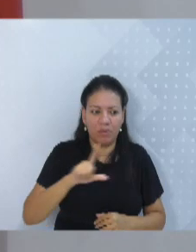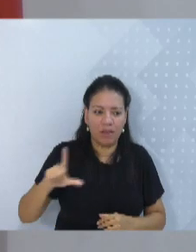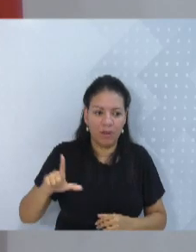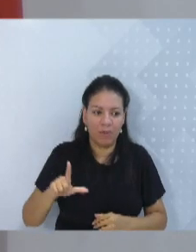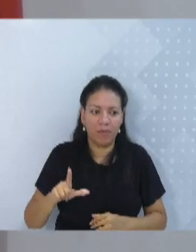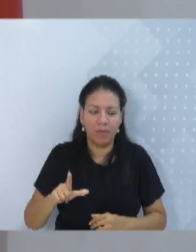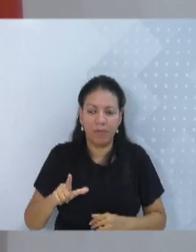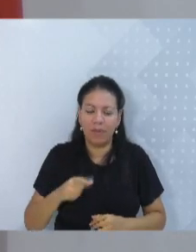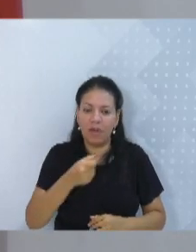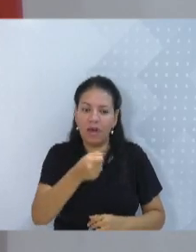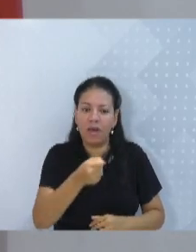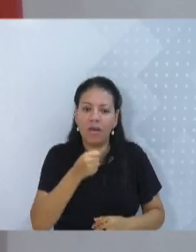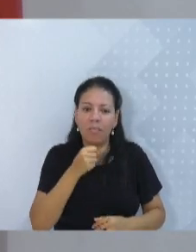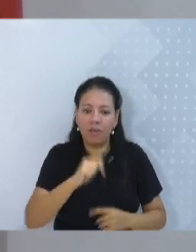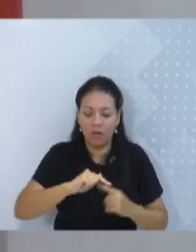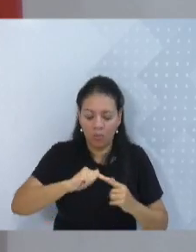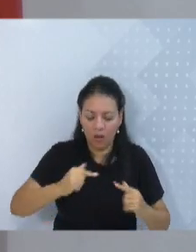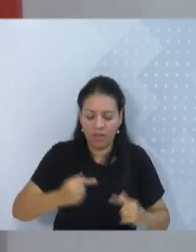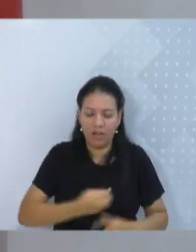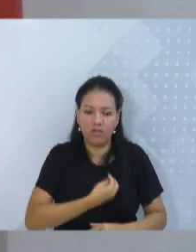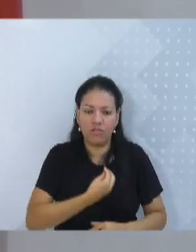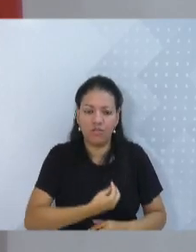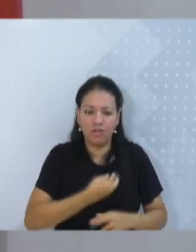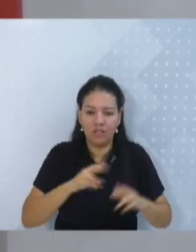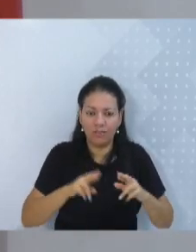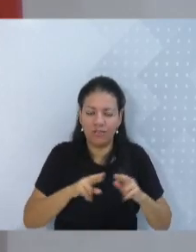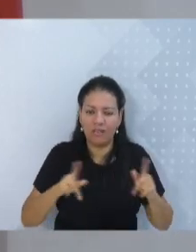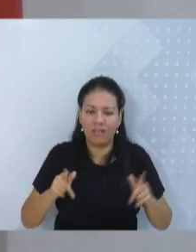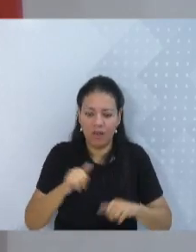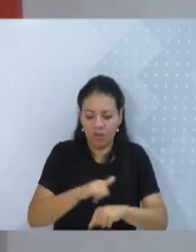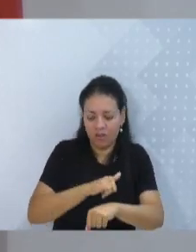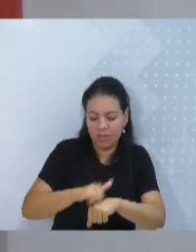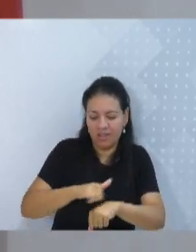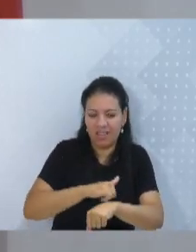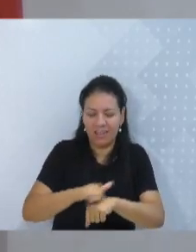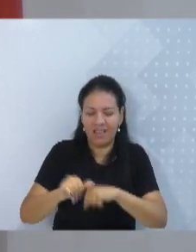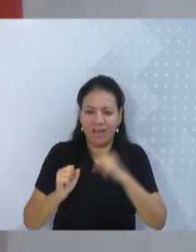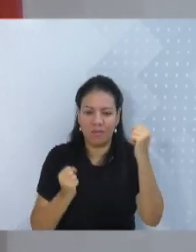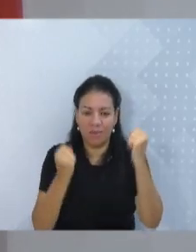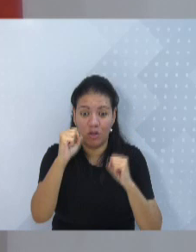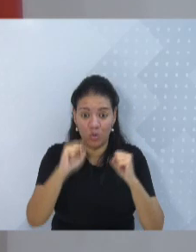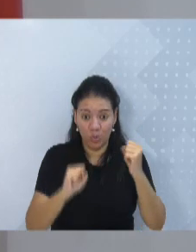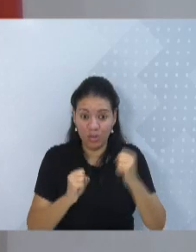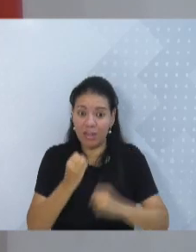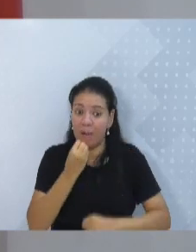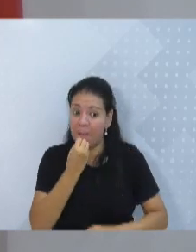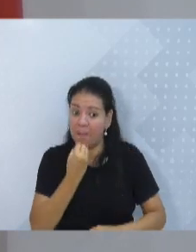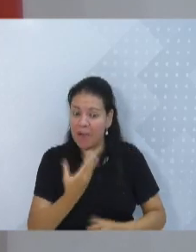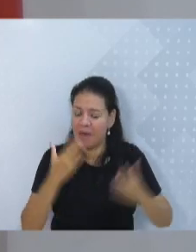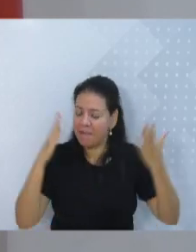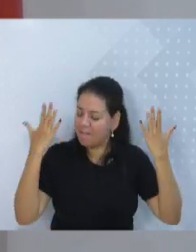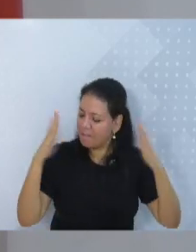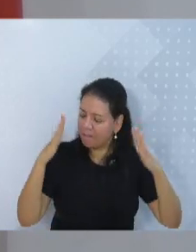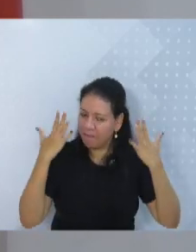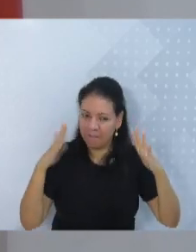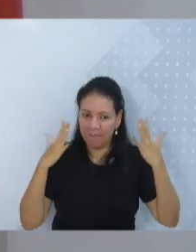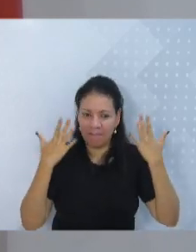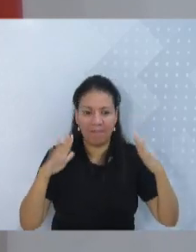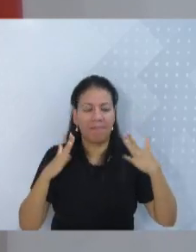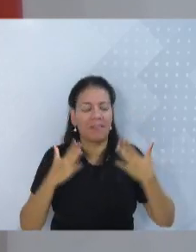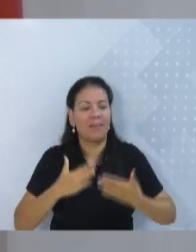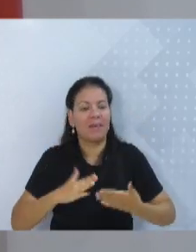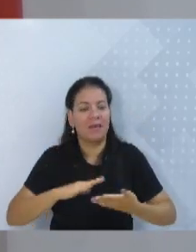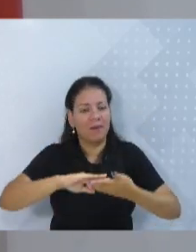com a reportagem qualidade de vida como diferencial estratégico para indústria foi muito bem aplaudido e homenageada